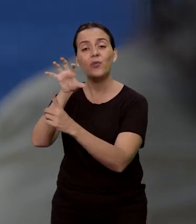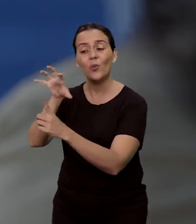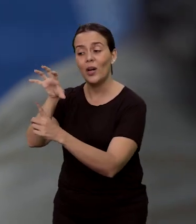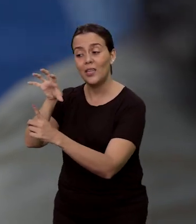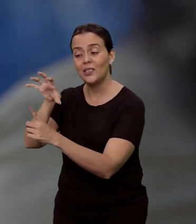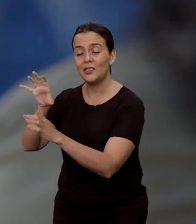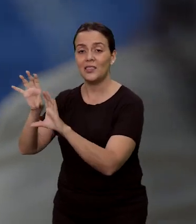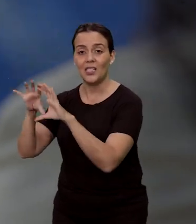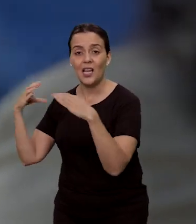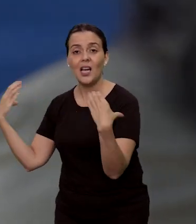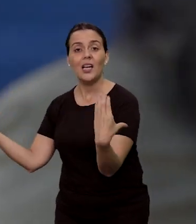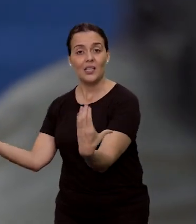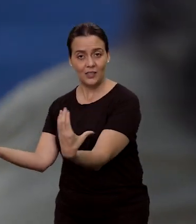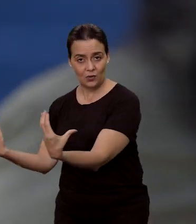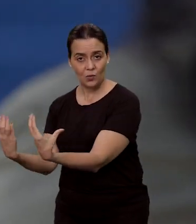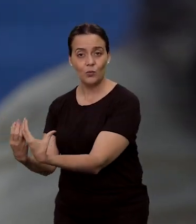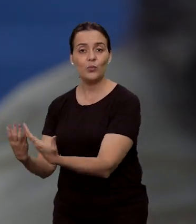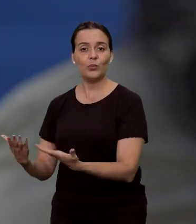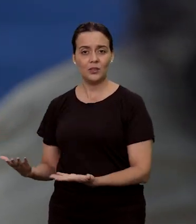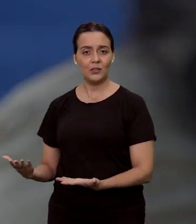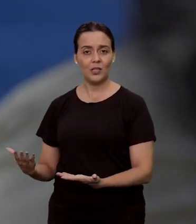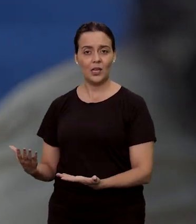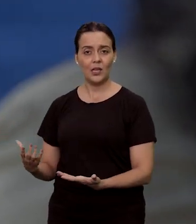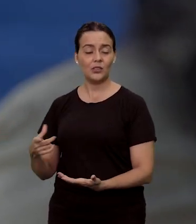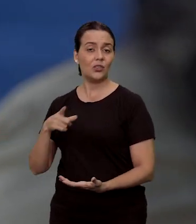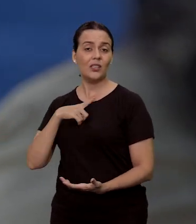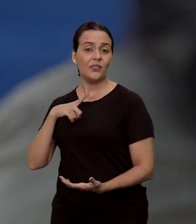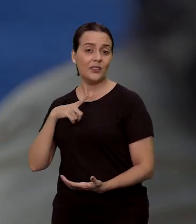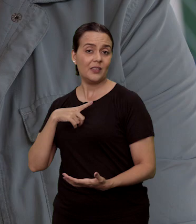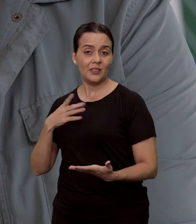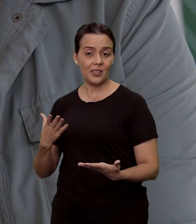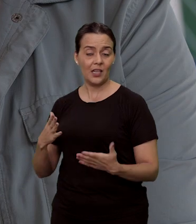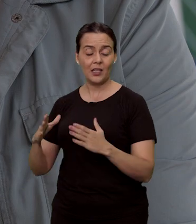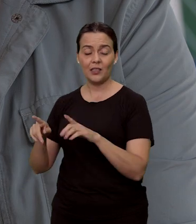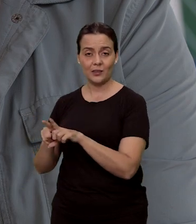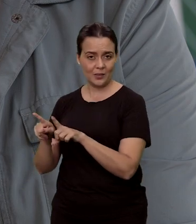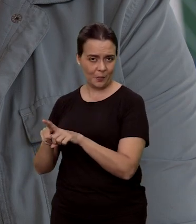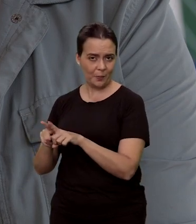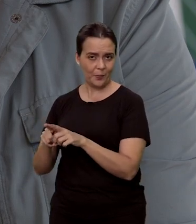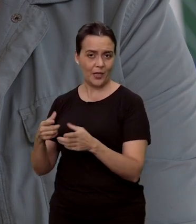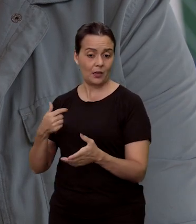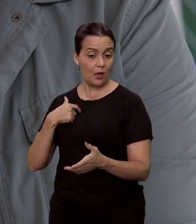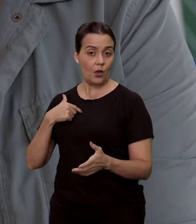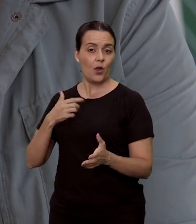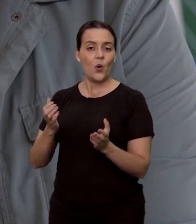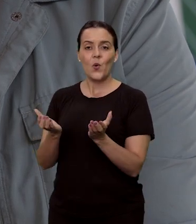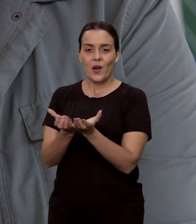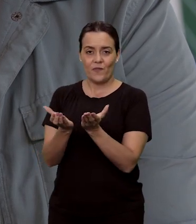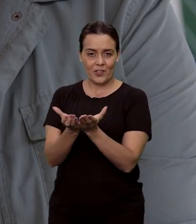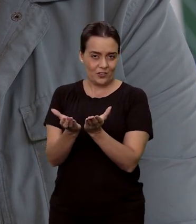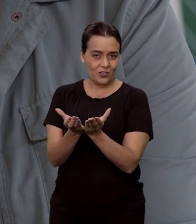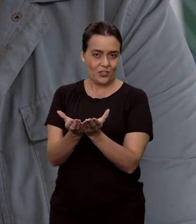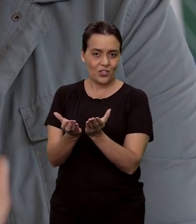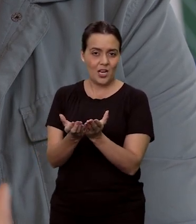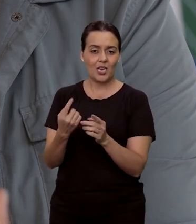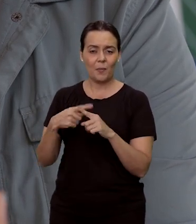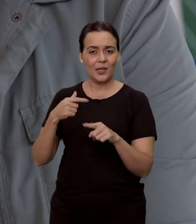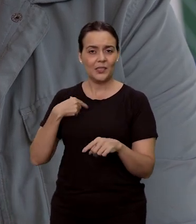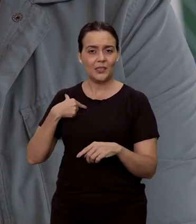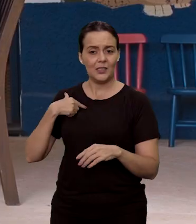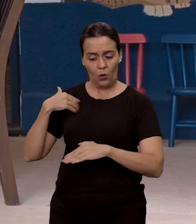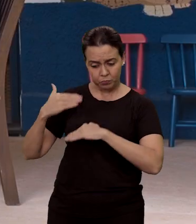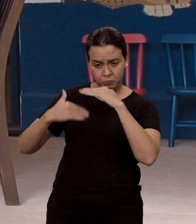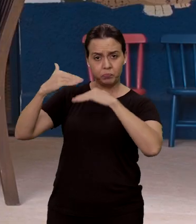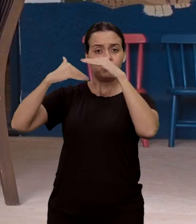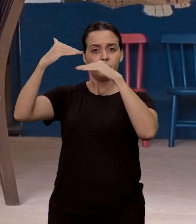periferia, que é de onde eu falo, sou da Brasilândia, de muitas igrejas evangélicas. E eu sou evangélica, mas eu sou uma evangélica